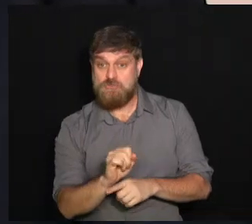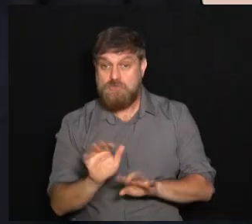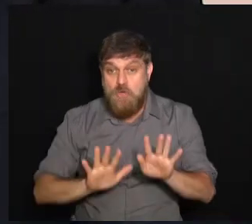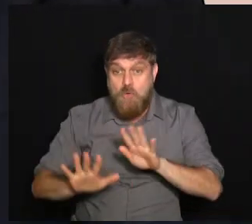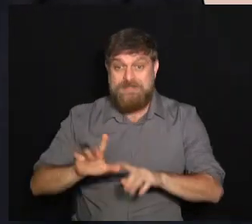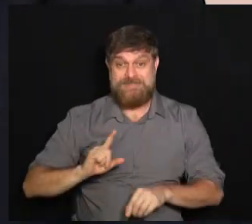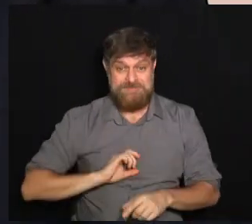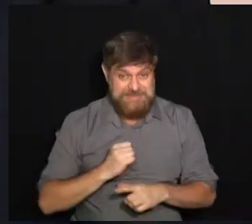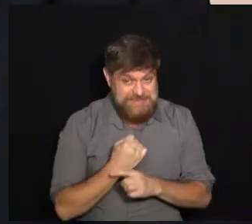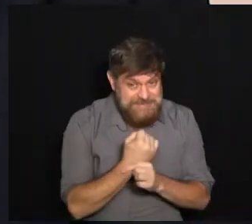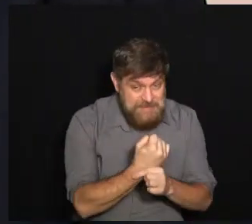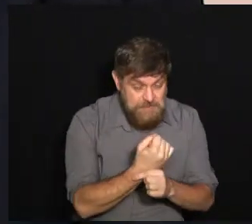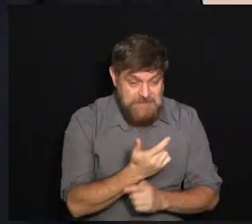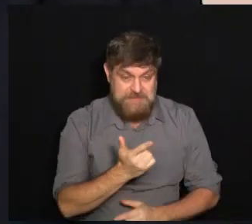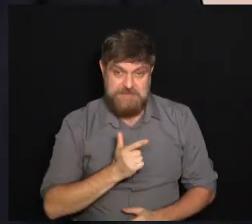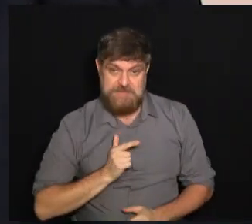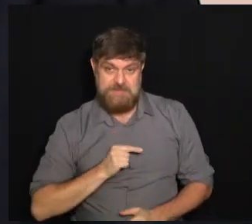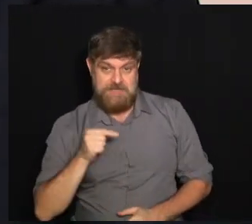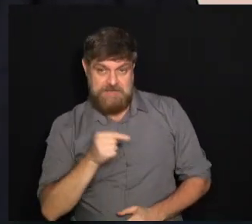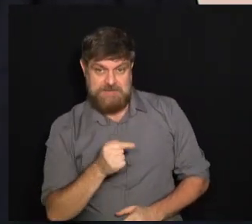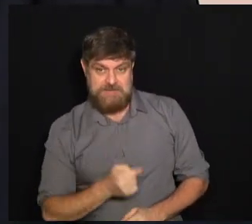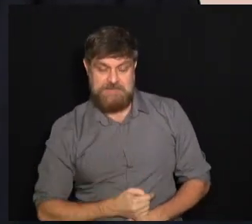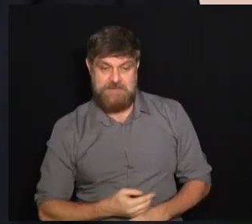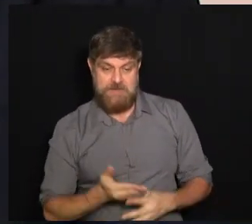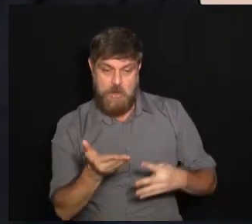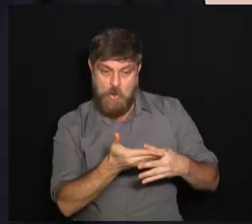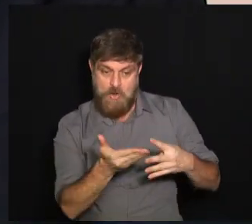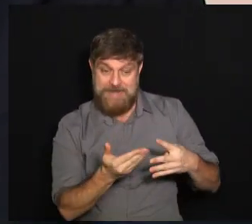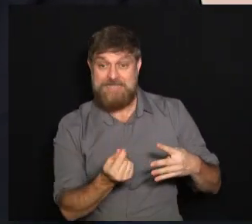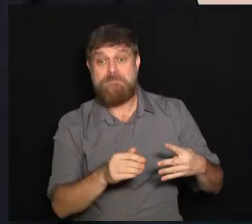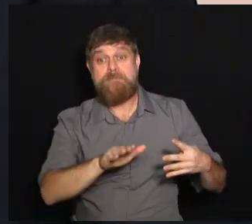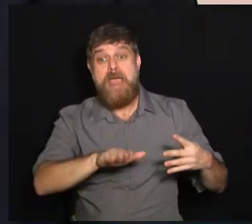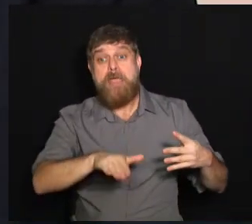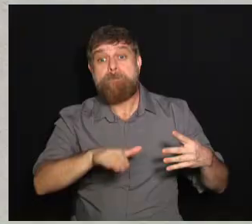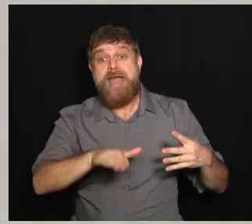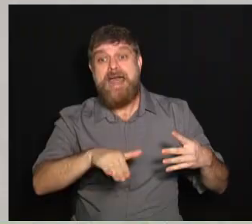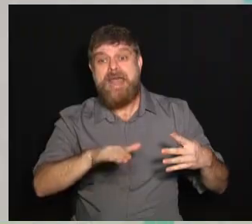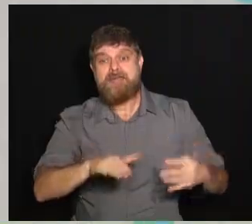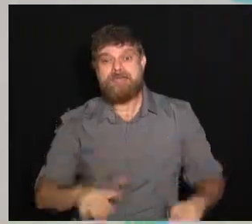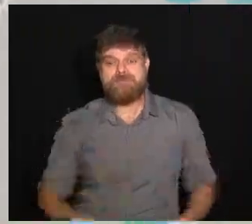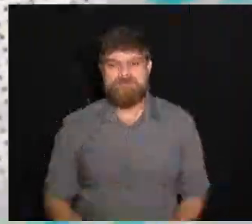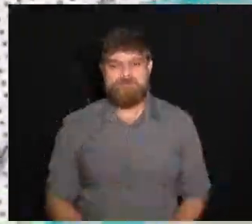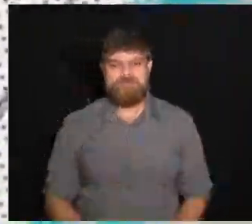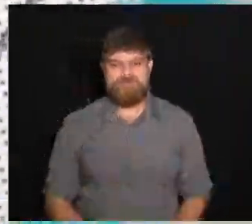mais garantias, a tendência é que esses créditos custem mais barato para as pessoas.